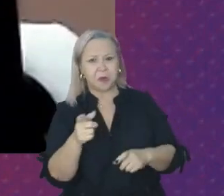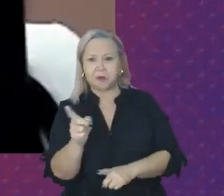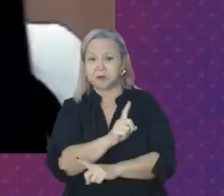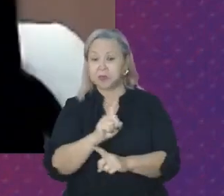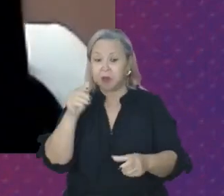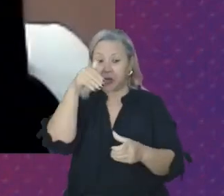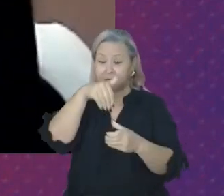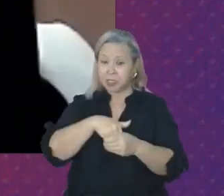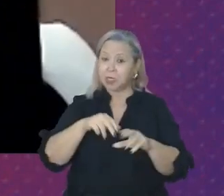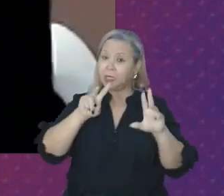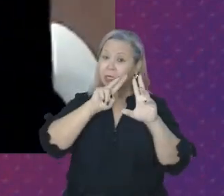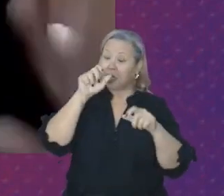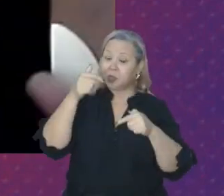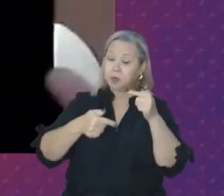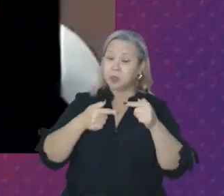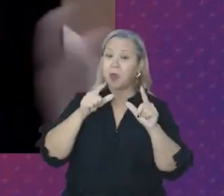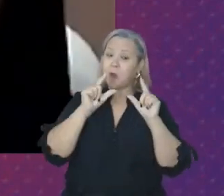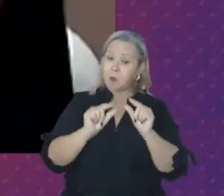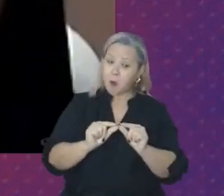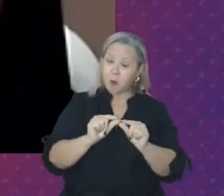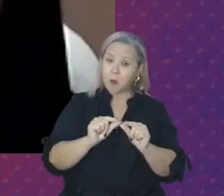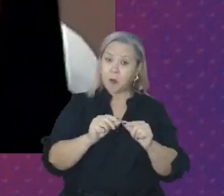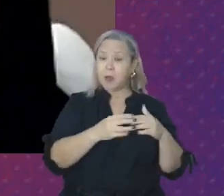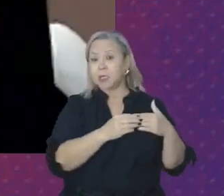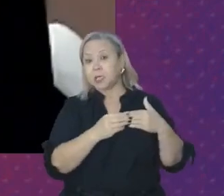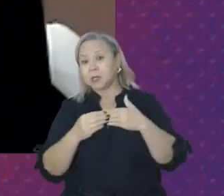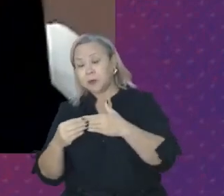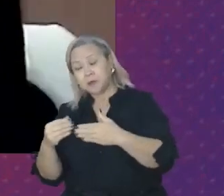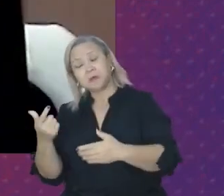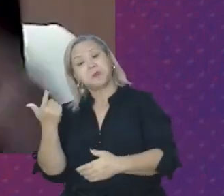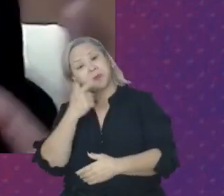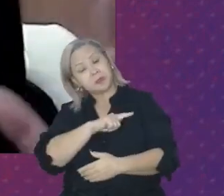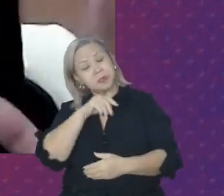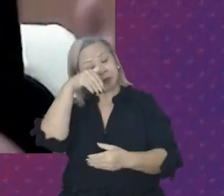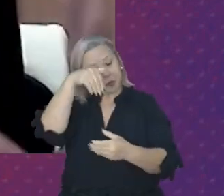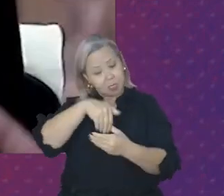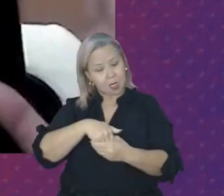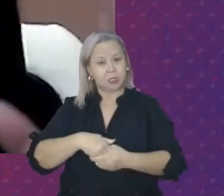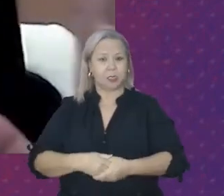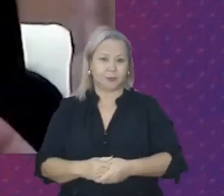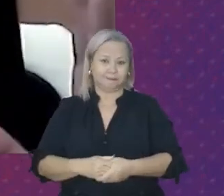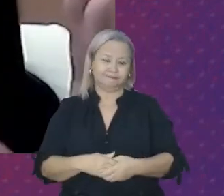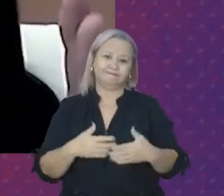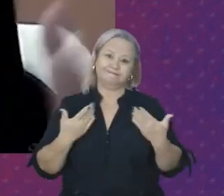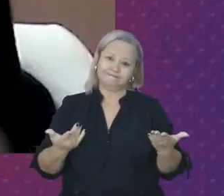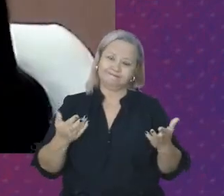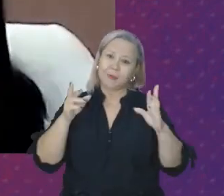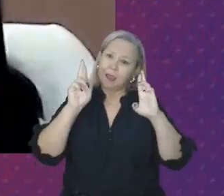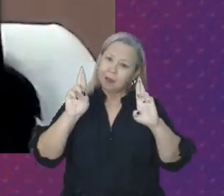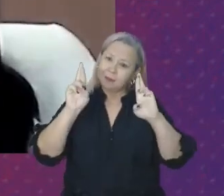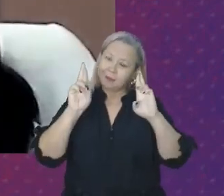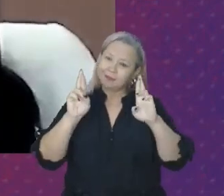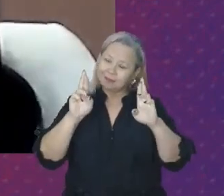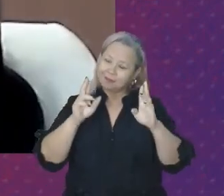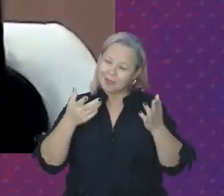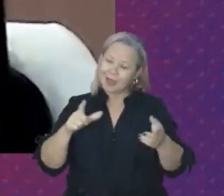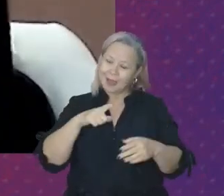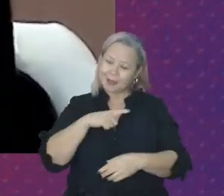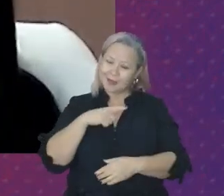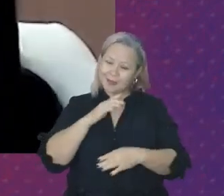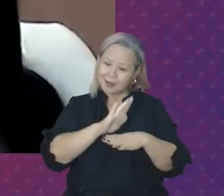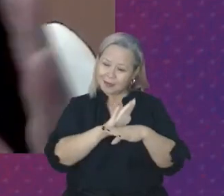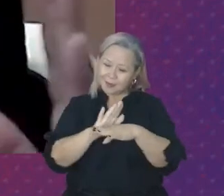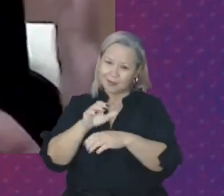casos também de políticos com poucos seguidores que se elegeram. Bem, Eu espero ter ajudado você